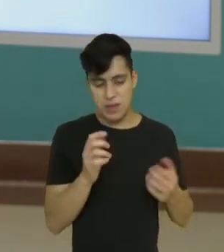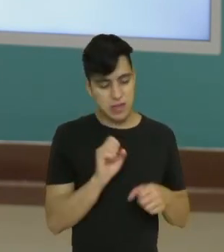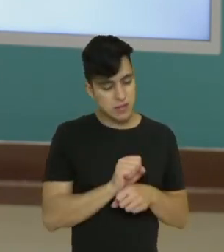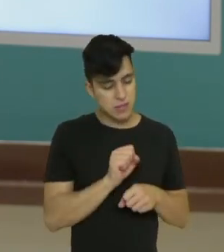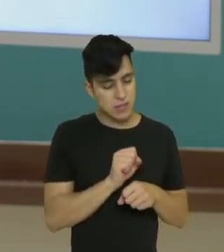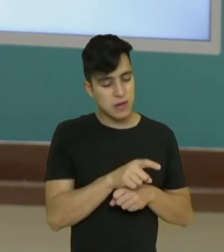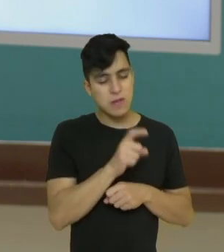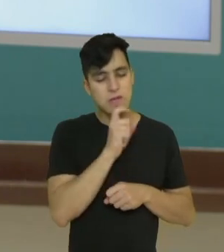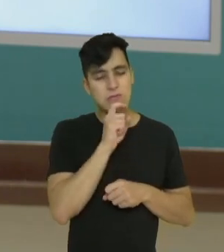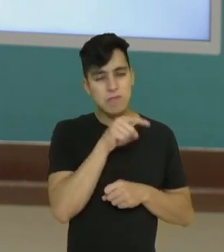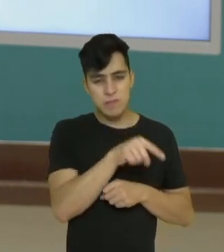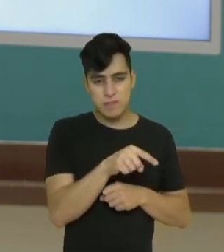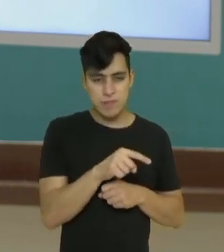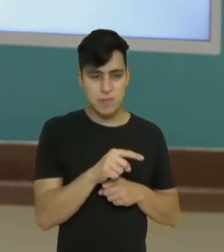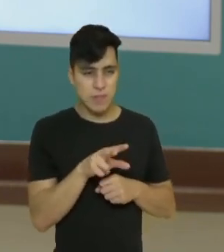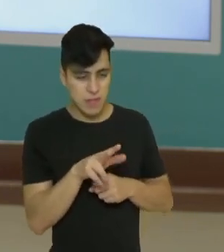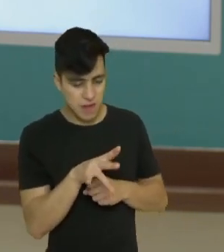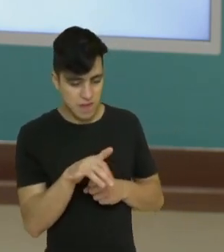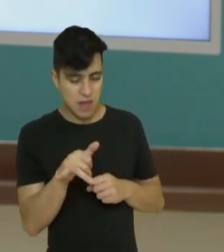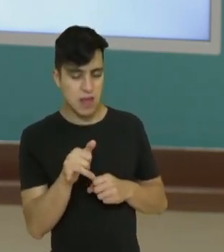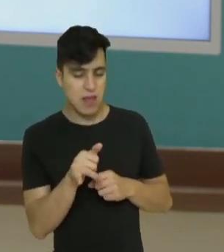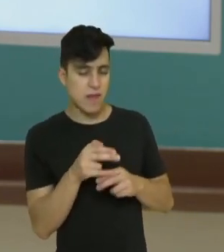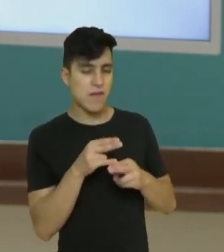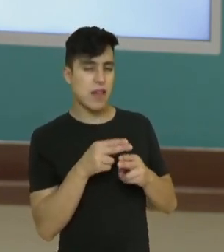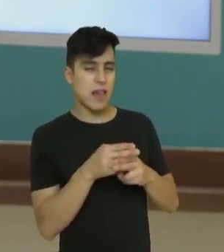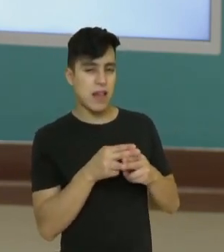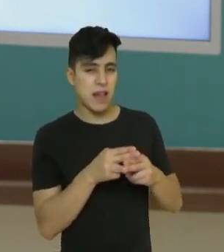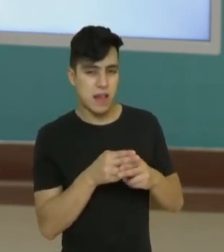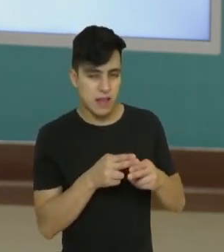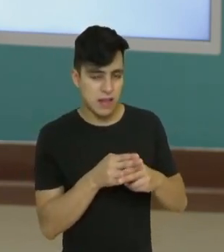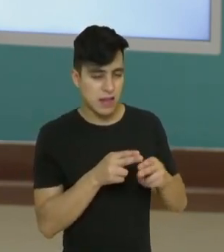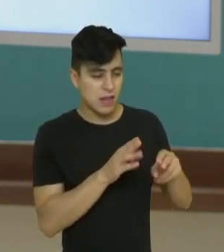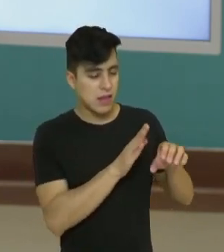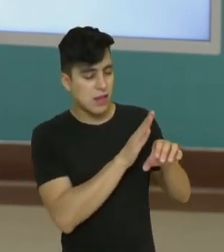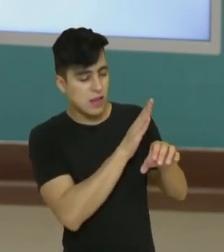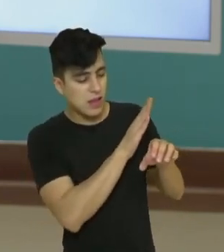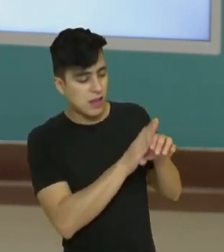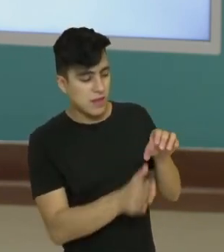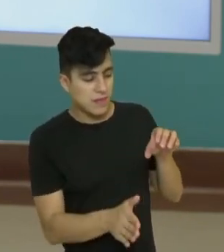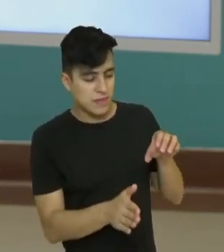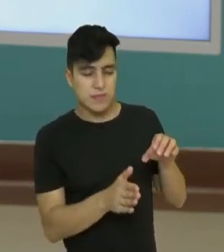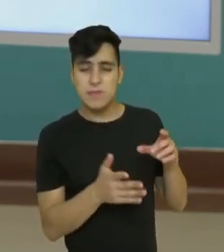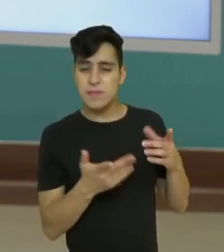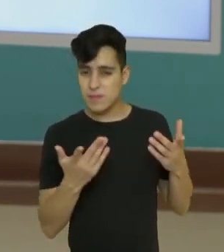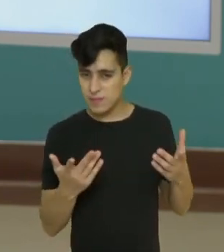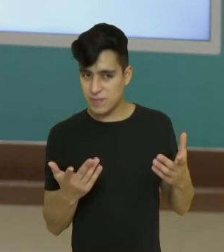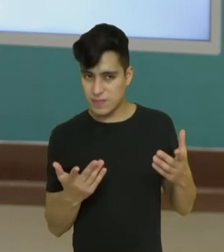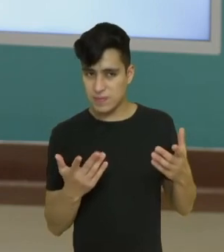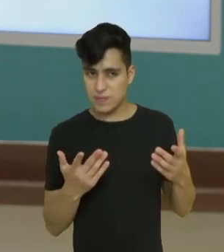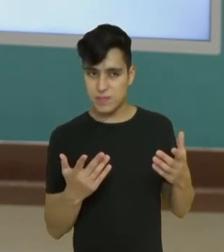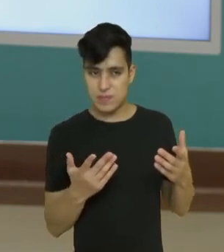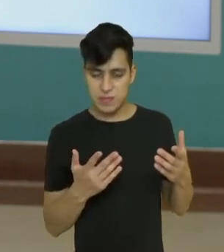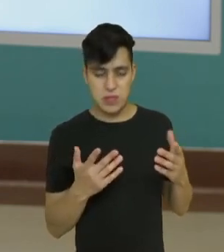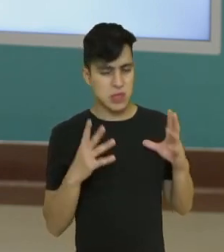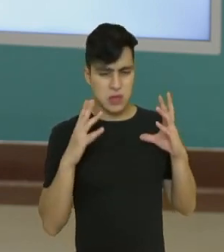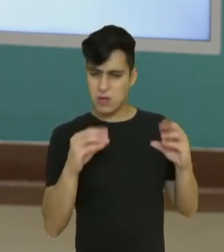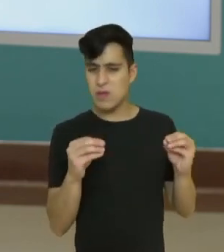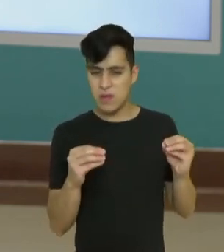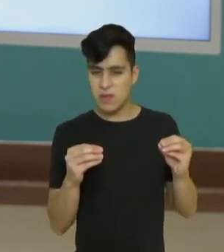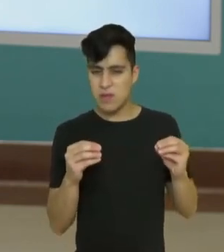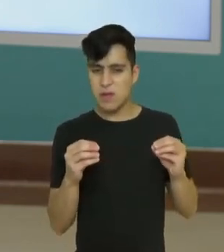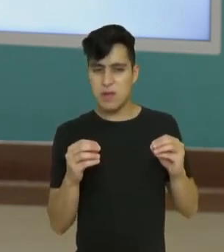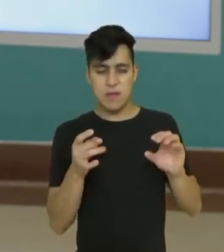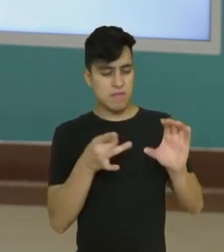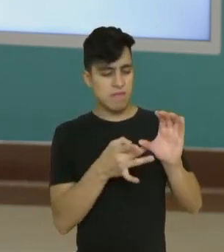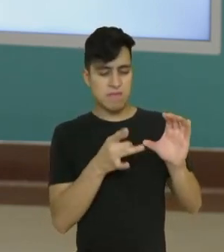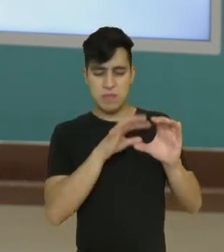Espera o ovo esfriar. Você vai pegar uma faca e vai cortar esse ovo ao meio, com cascas e tudo. É verdade.